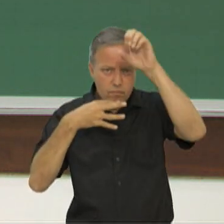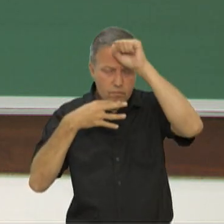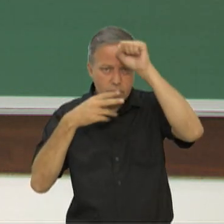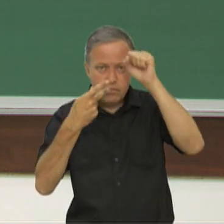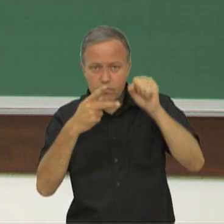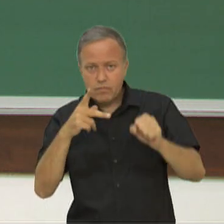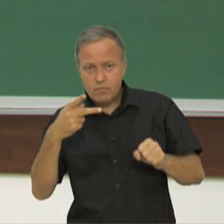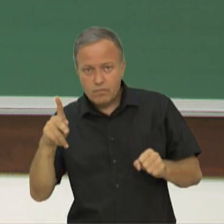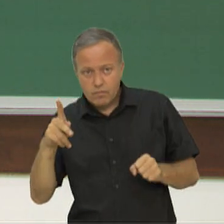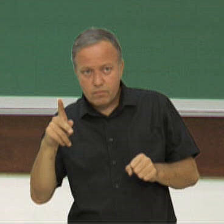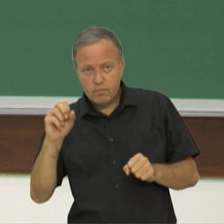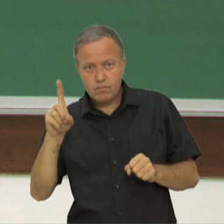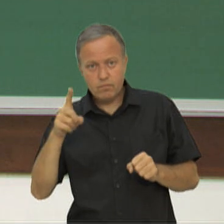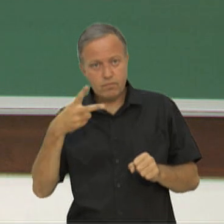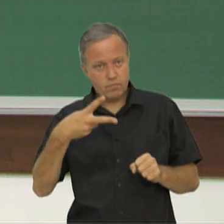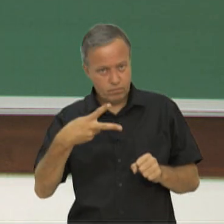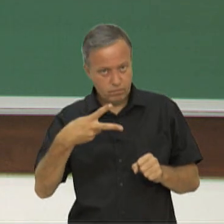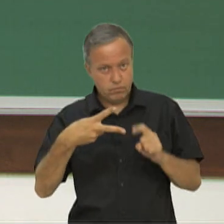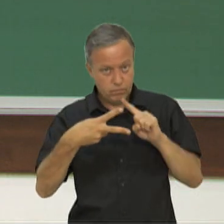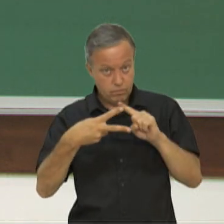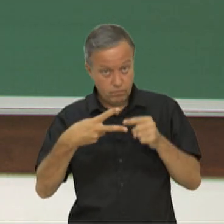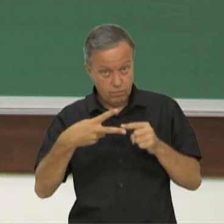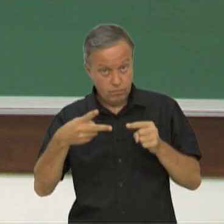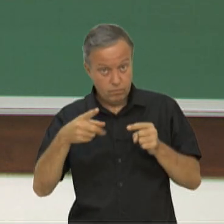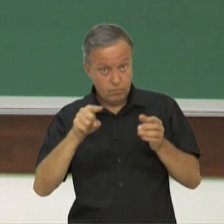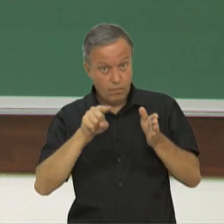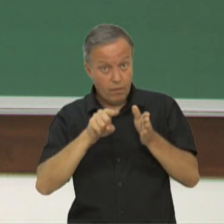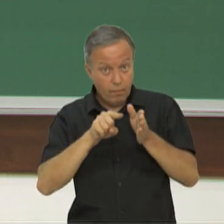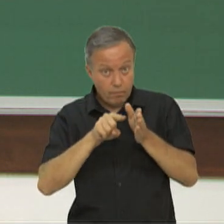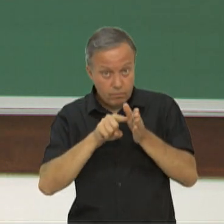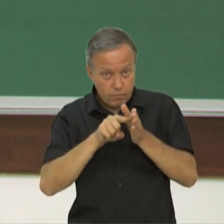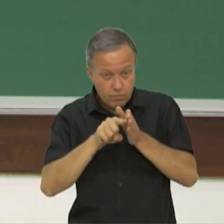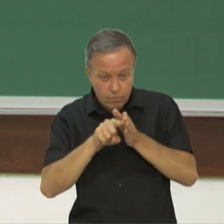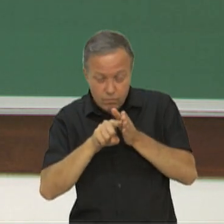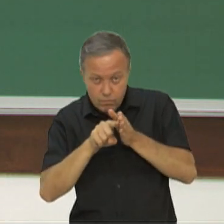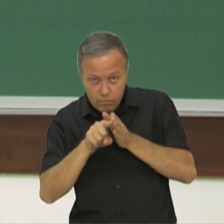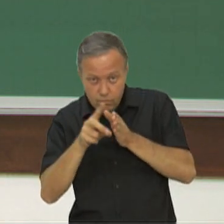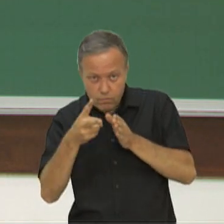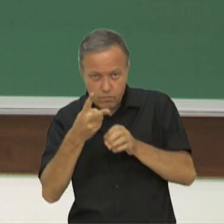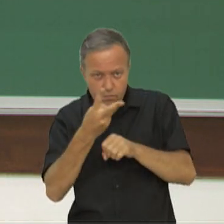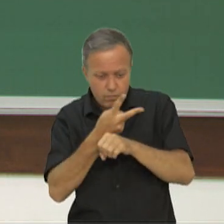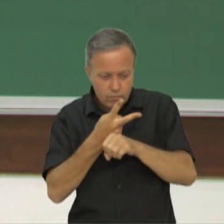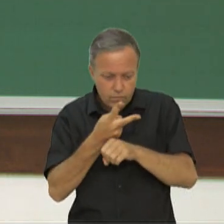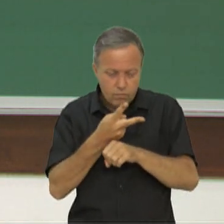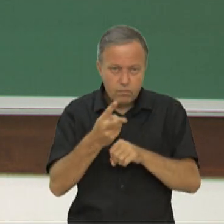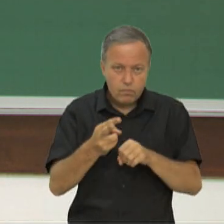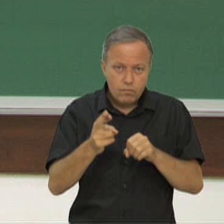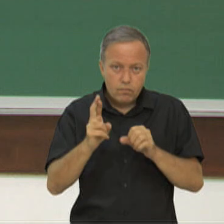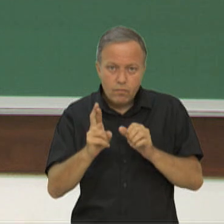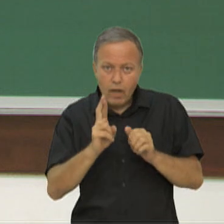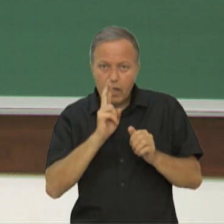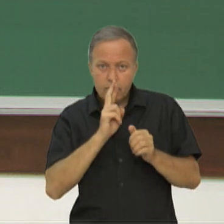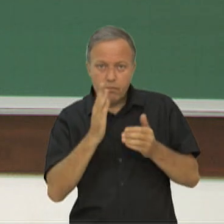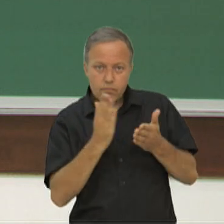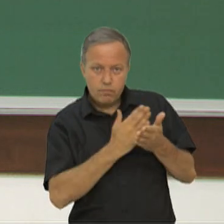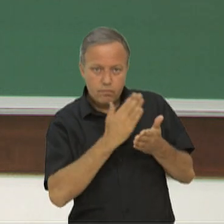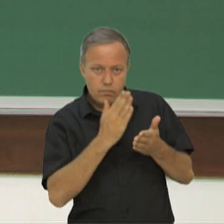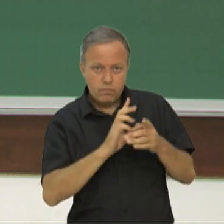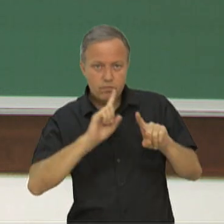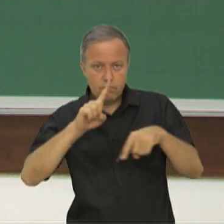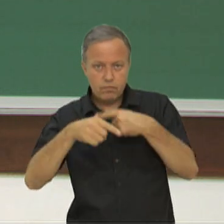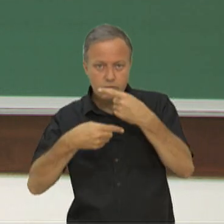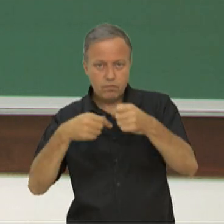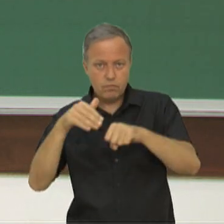eu deixo essas duas questõezinhas para vocês responderem. Vocês registram nos seus cadernos e depois podem até conversar com